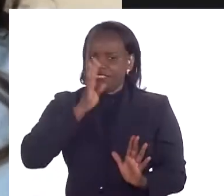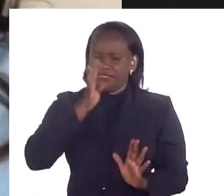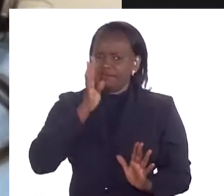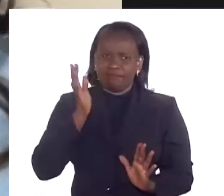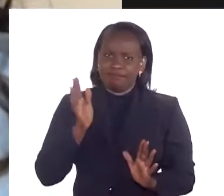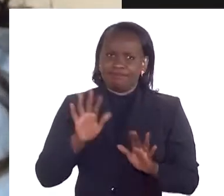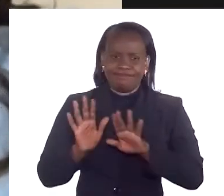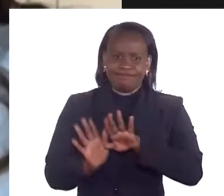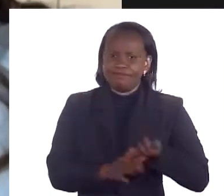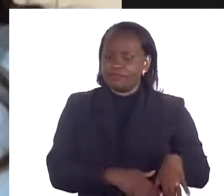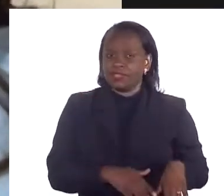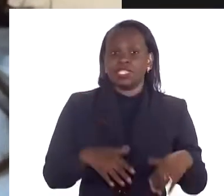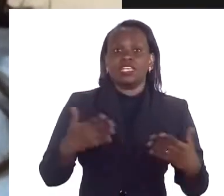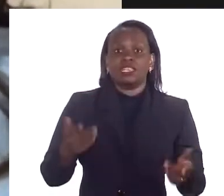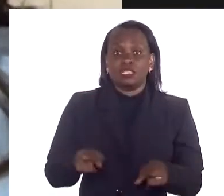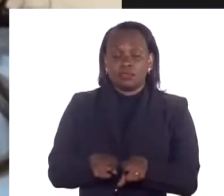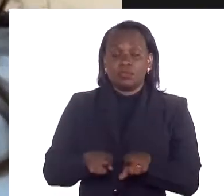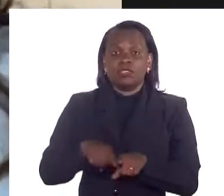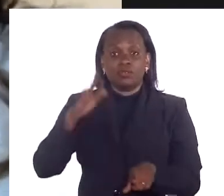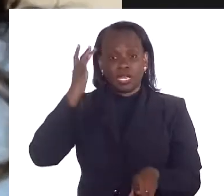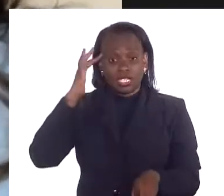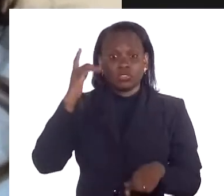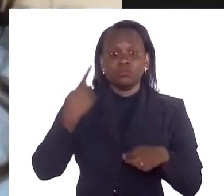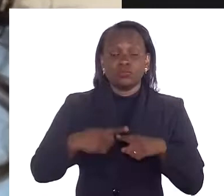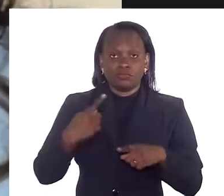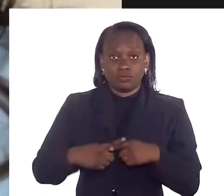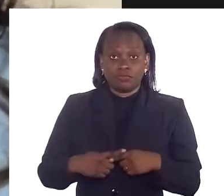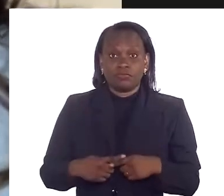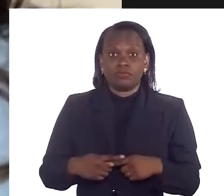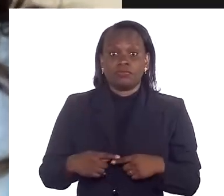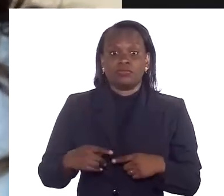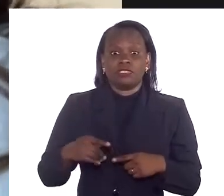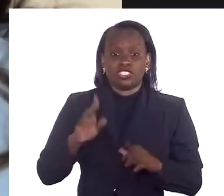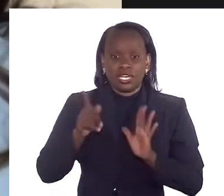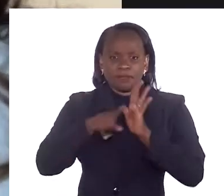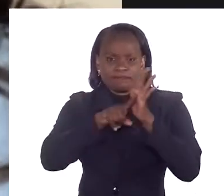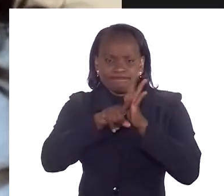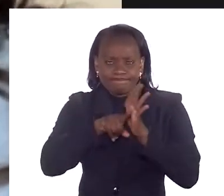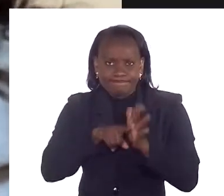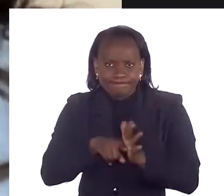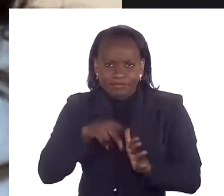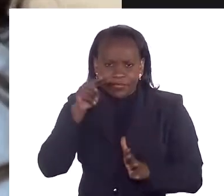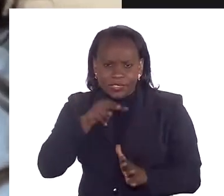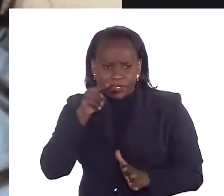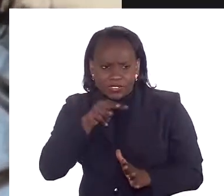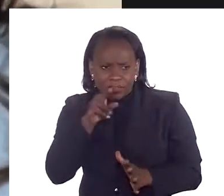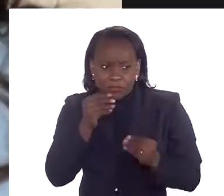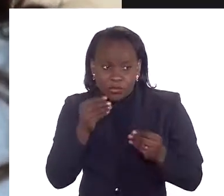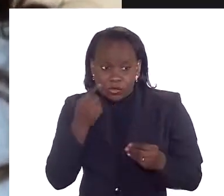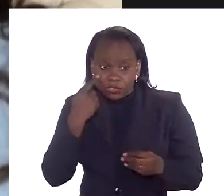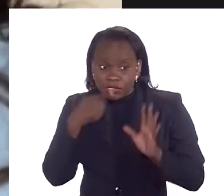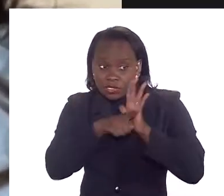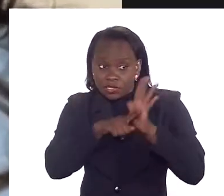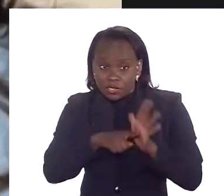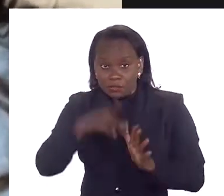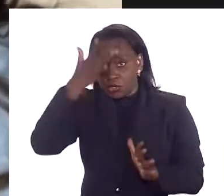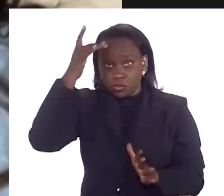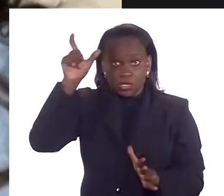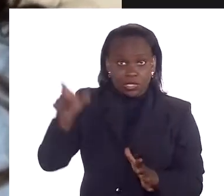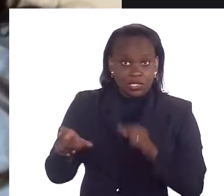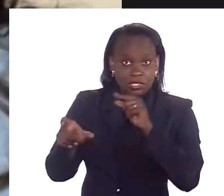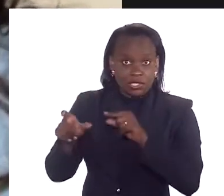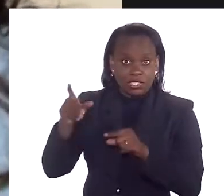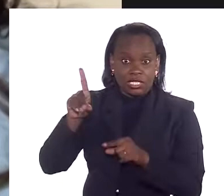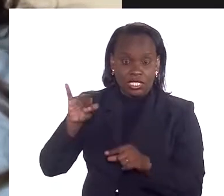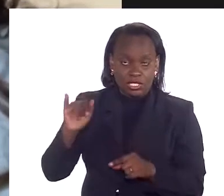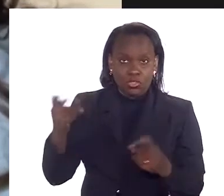esse mito está caindo por terra. E eu acho que também isso é recorrente das pesquisas e do olhar que está sendo voltado para essa pessoa com